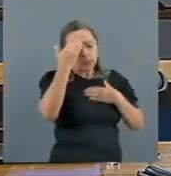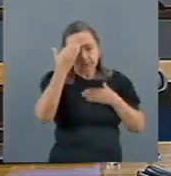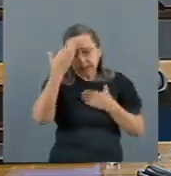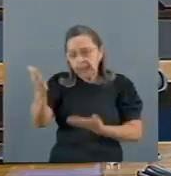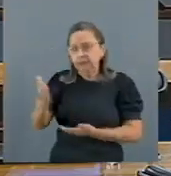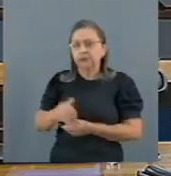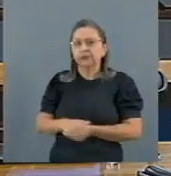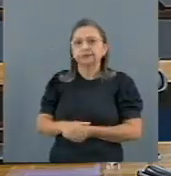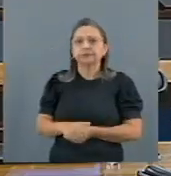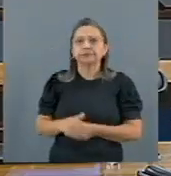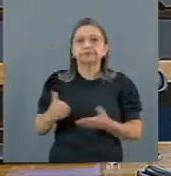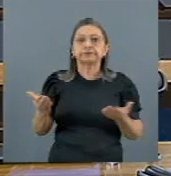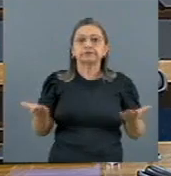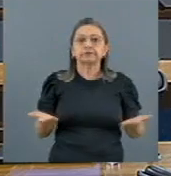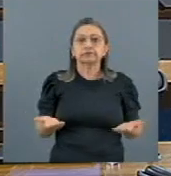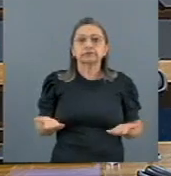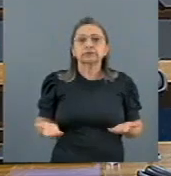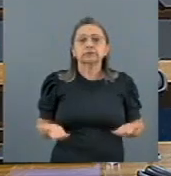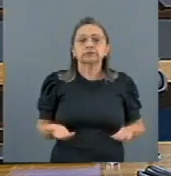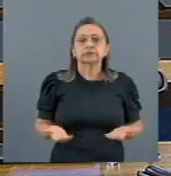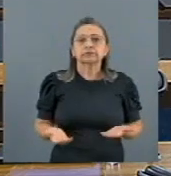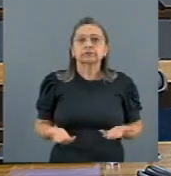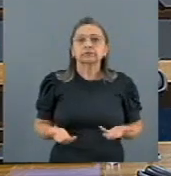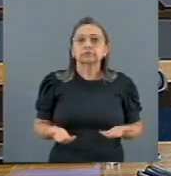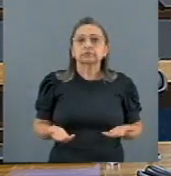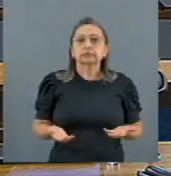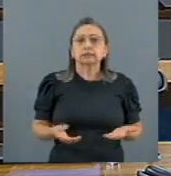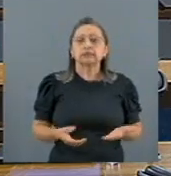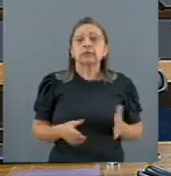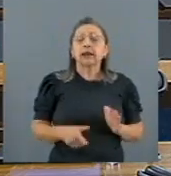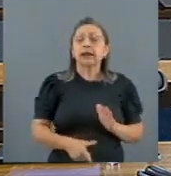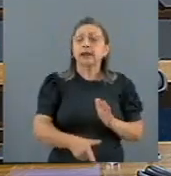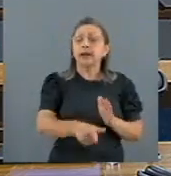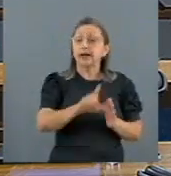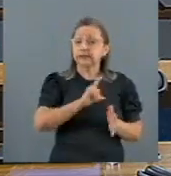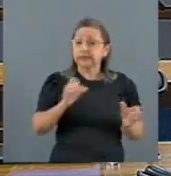Antes de encerrar os trabalhos de hoje, essa